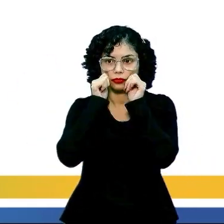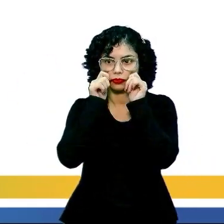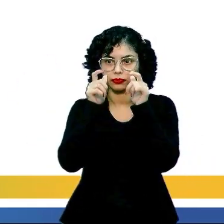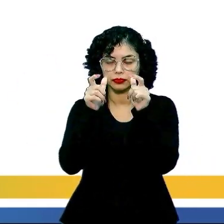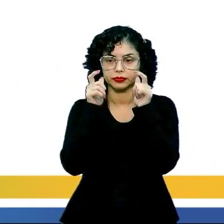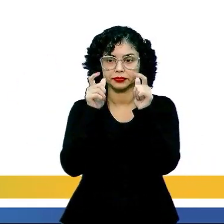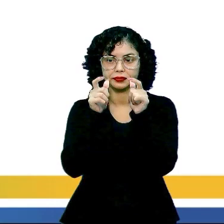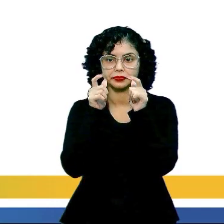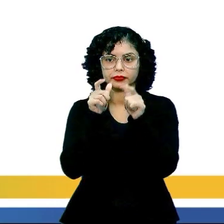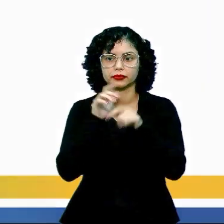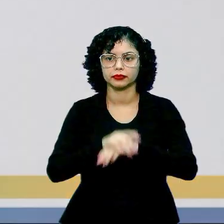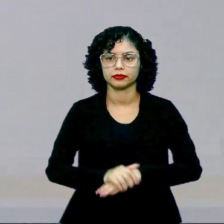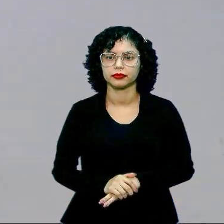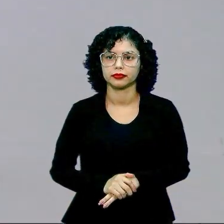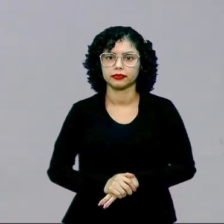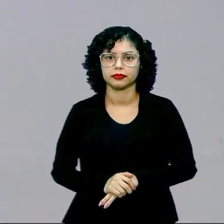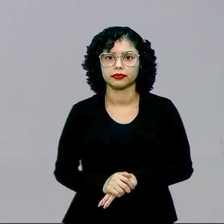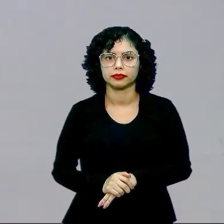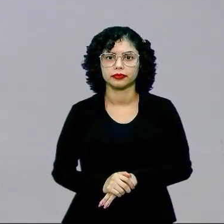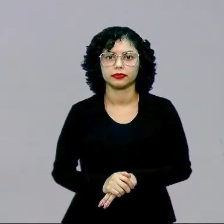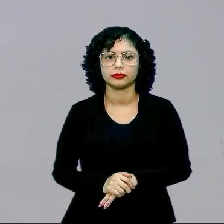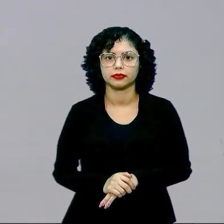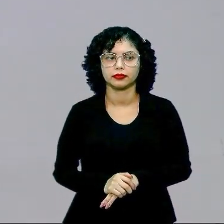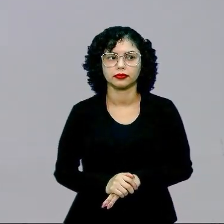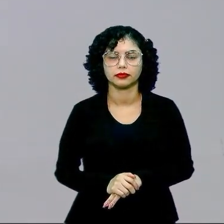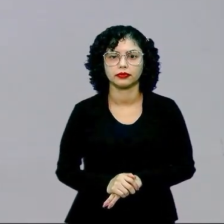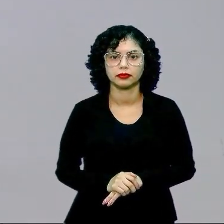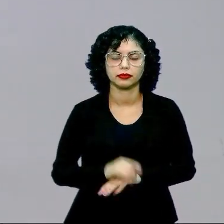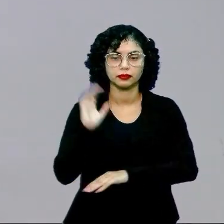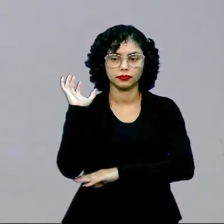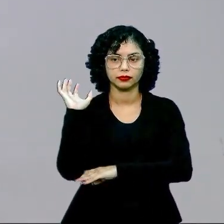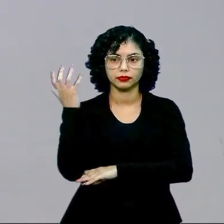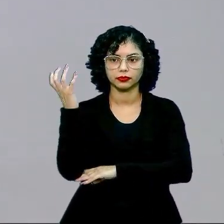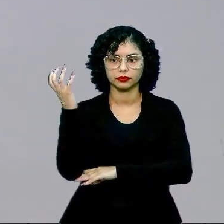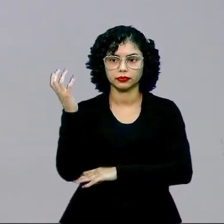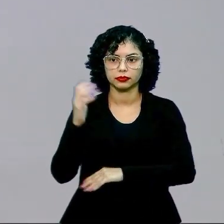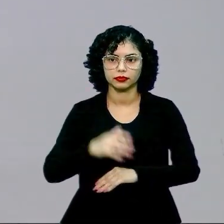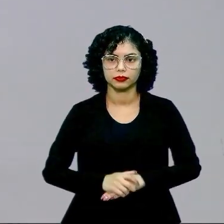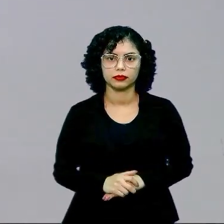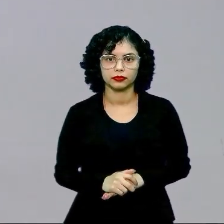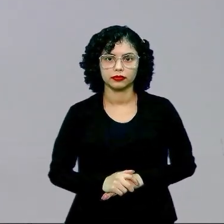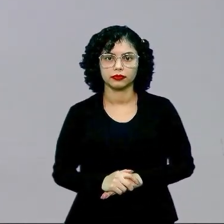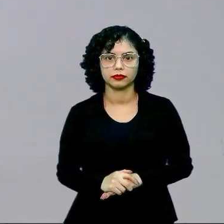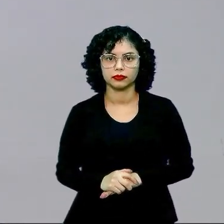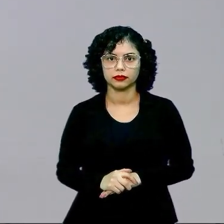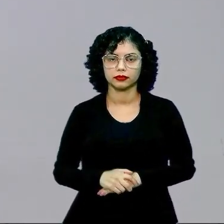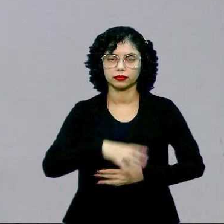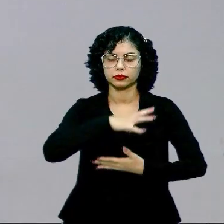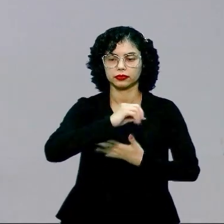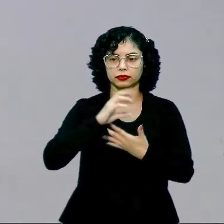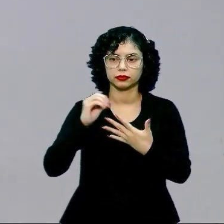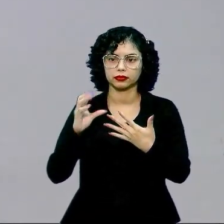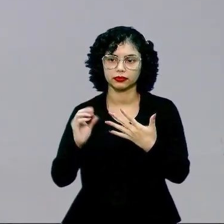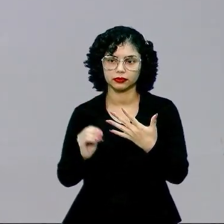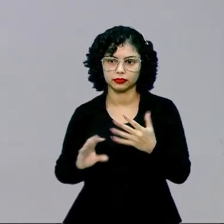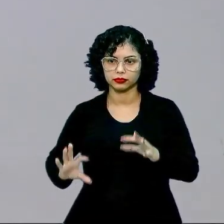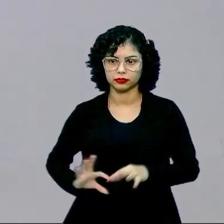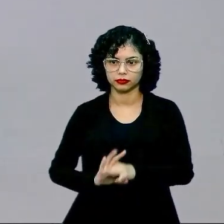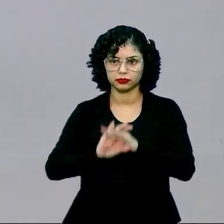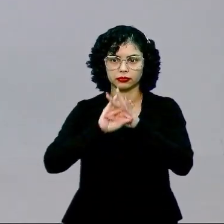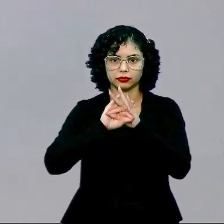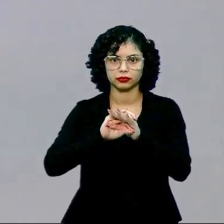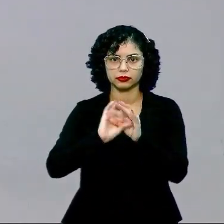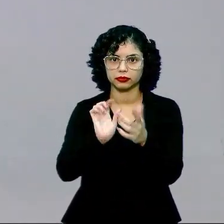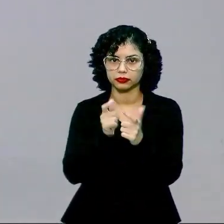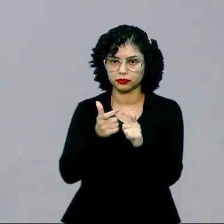se atentassem para o que se refere à natureza da cadeia, das ligações.